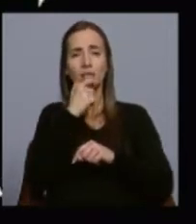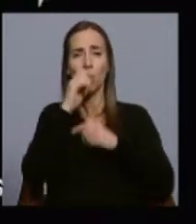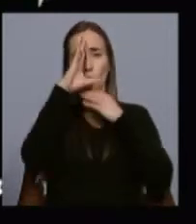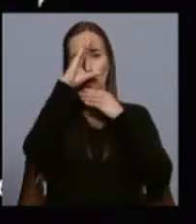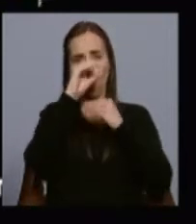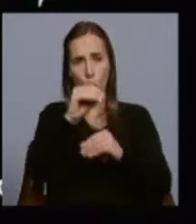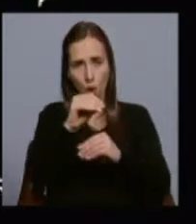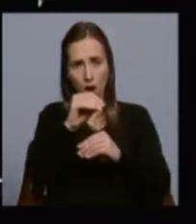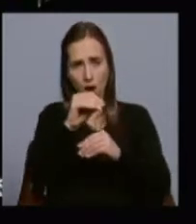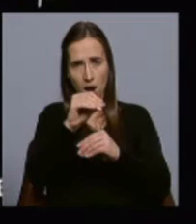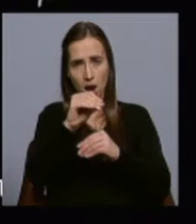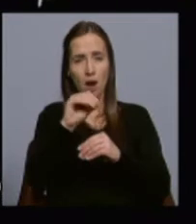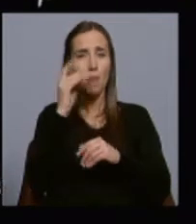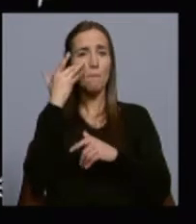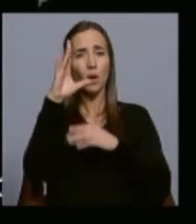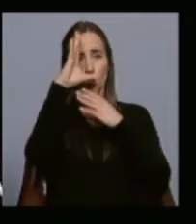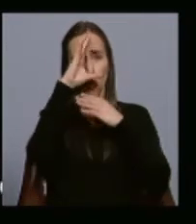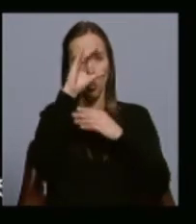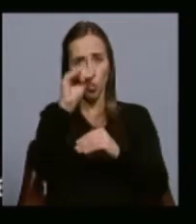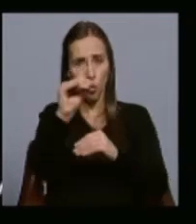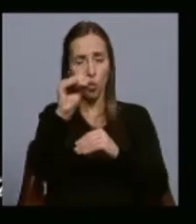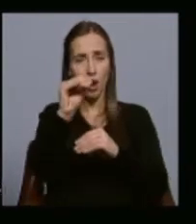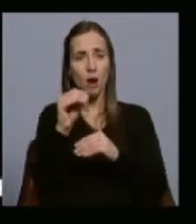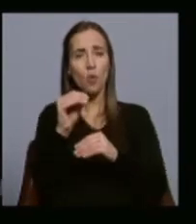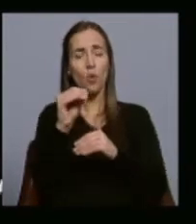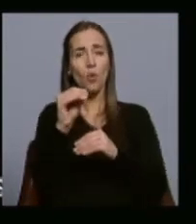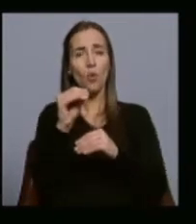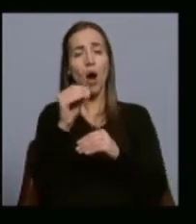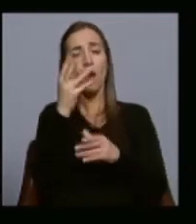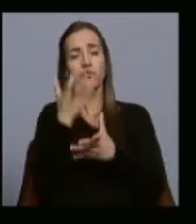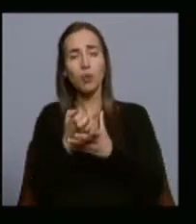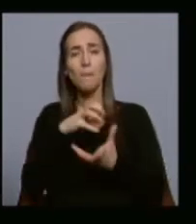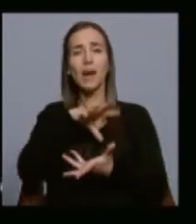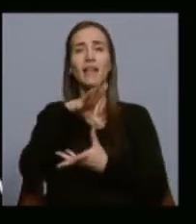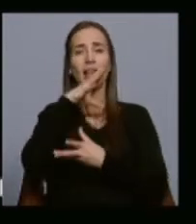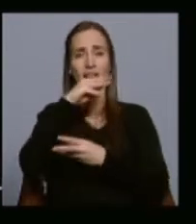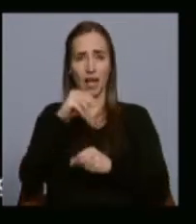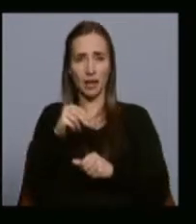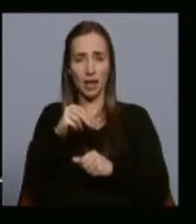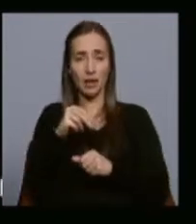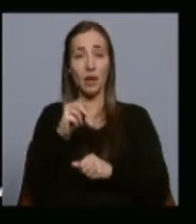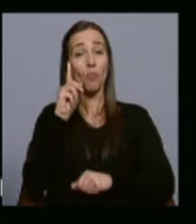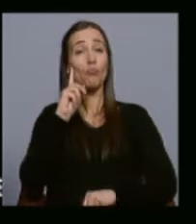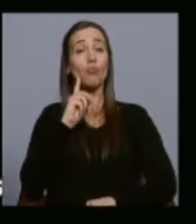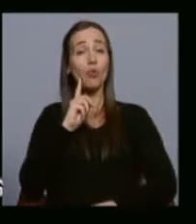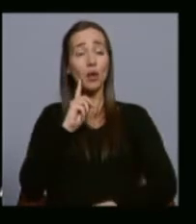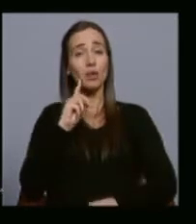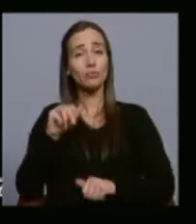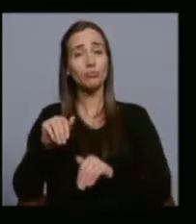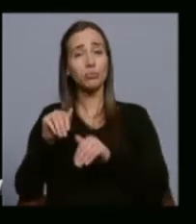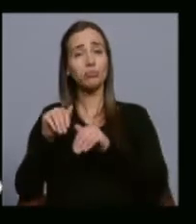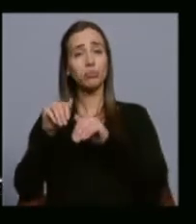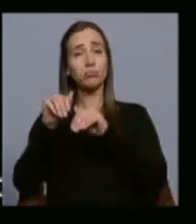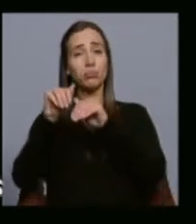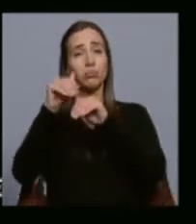intensidade luar e com a atração gravitacional da Lua com a Terra. À medida que as mulheres foram envelhecendo neste estudo,